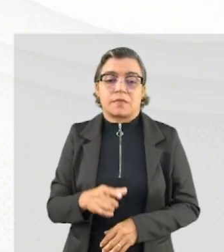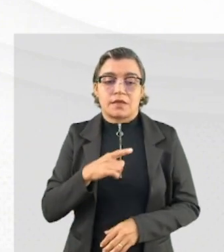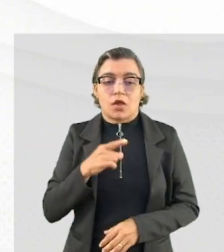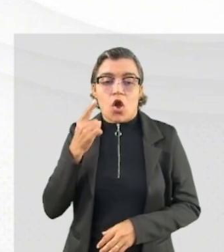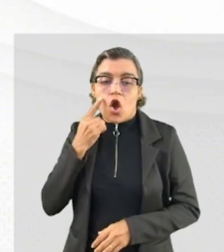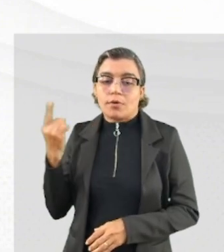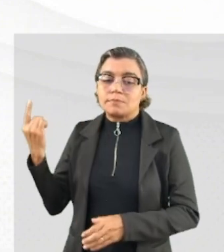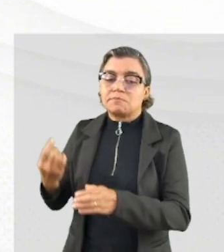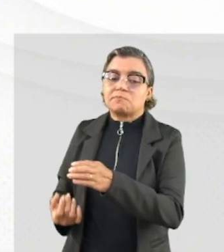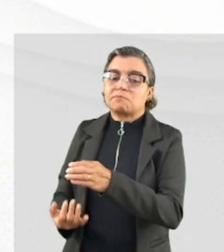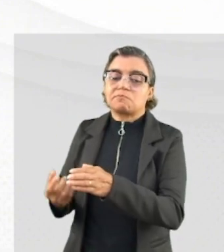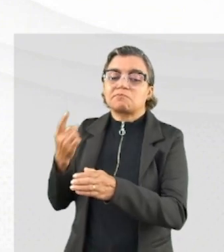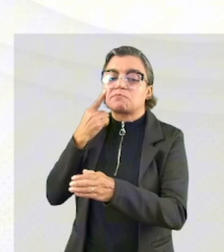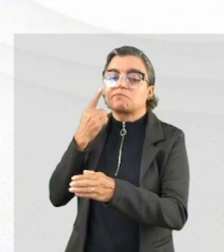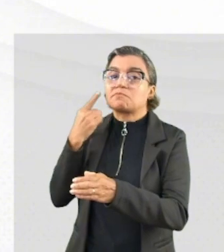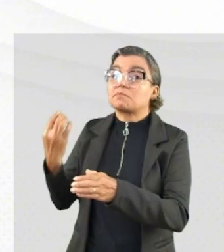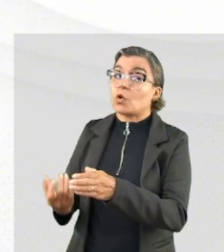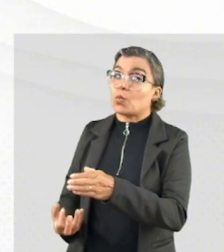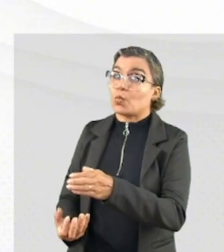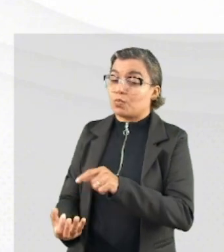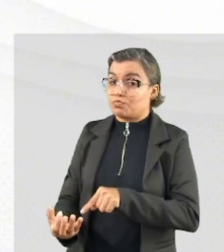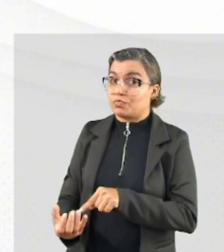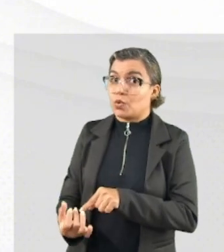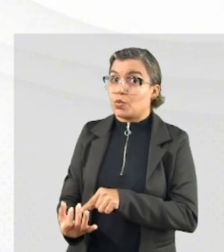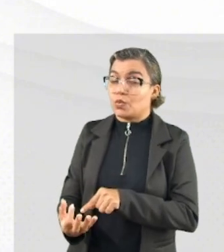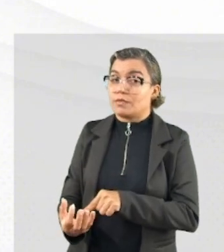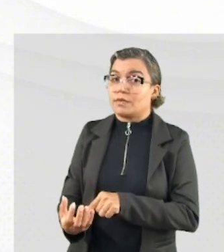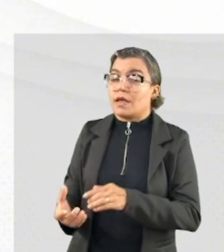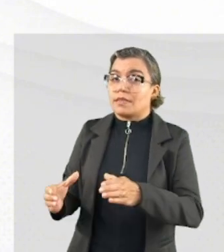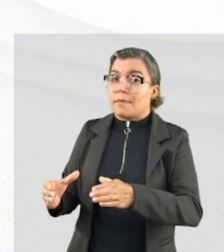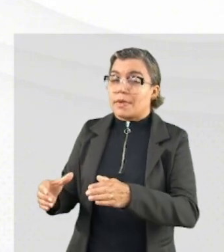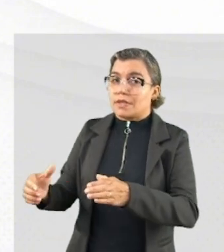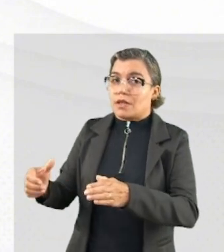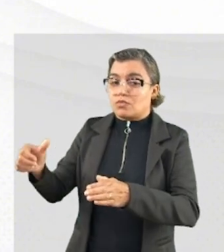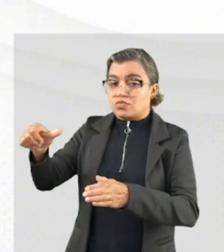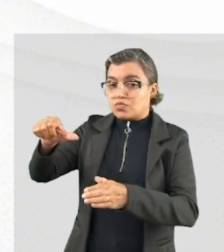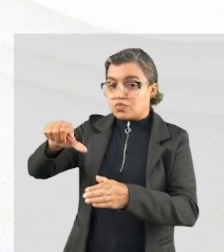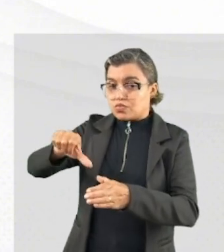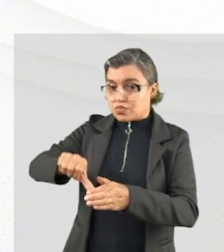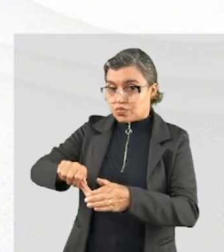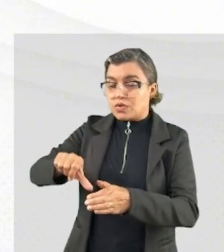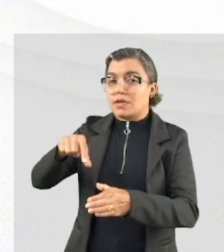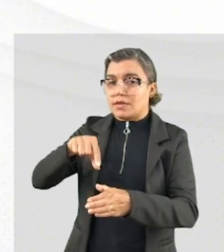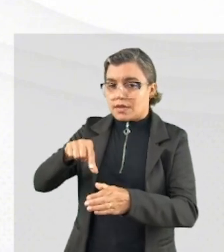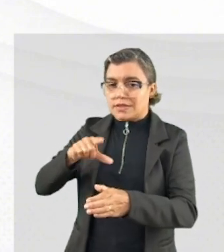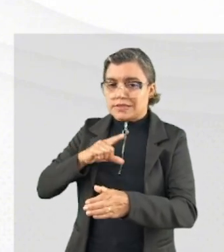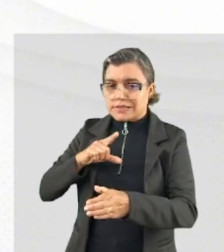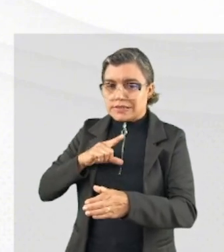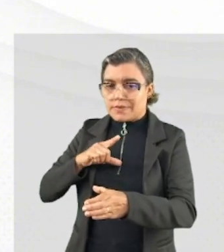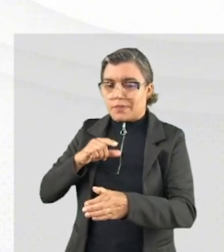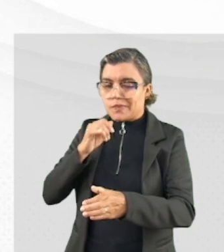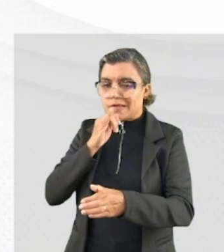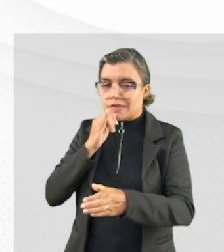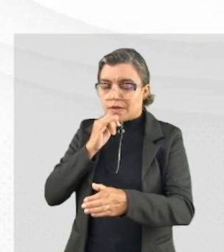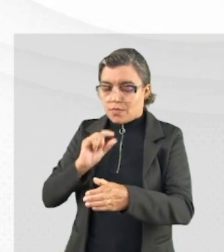fogão aqui, ó, galera, e você colocou numa panela. Essa camada de água que está mais